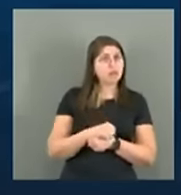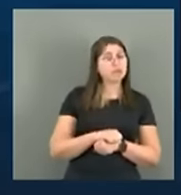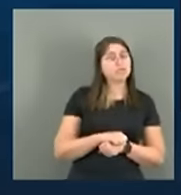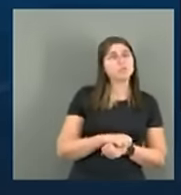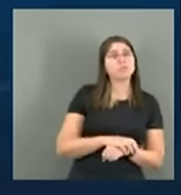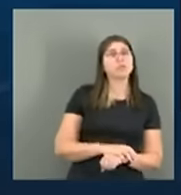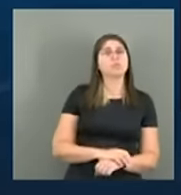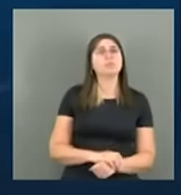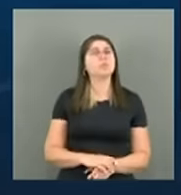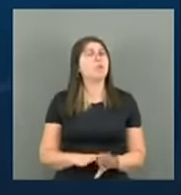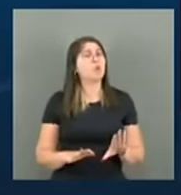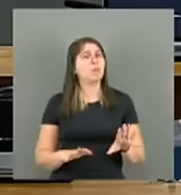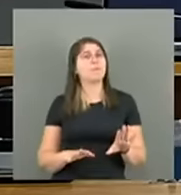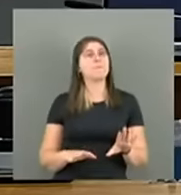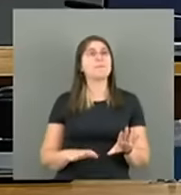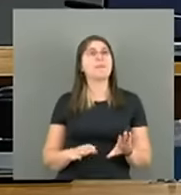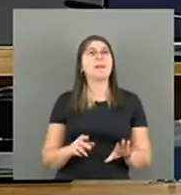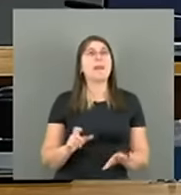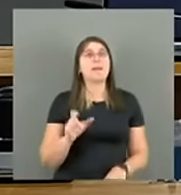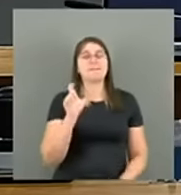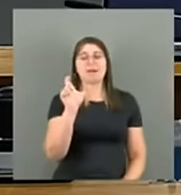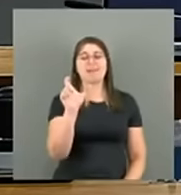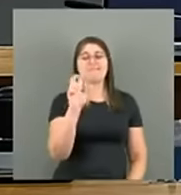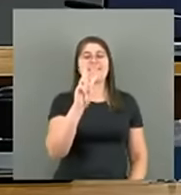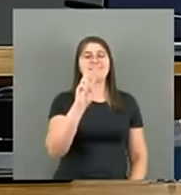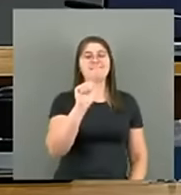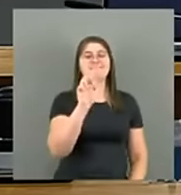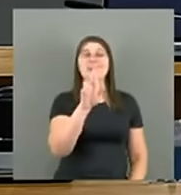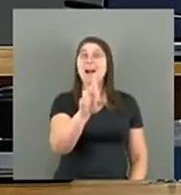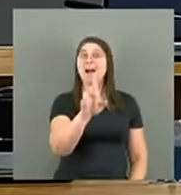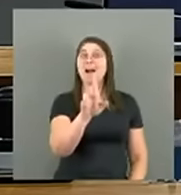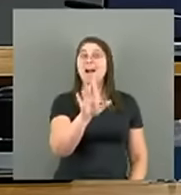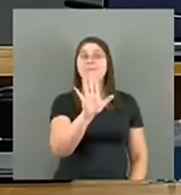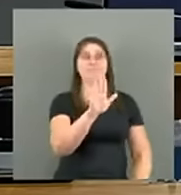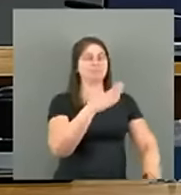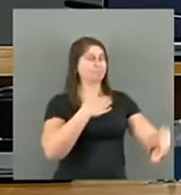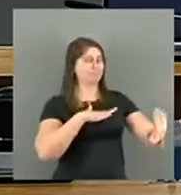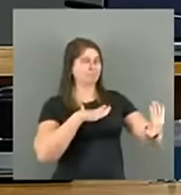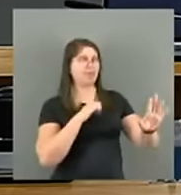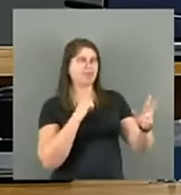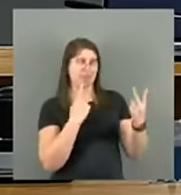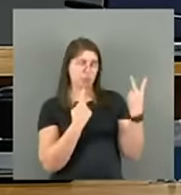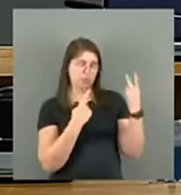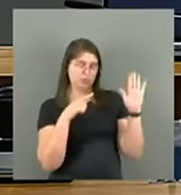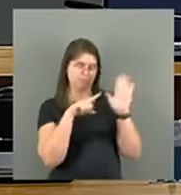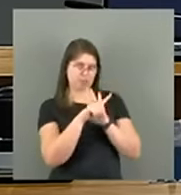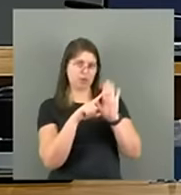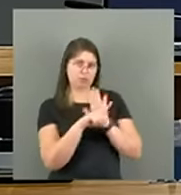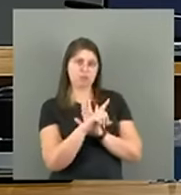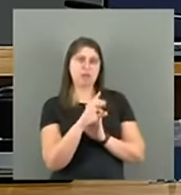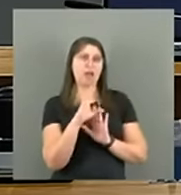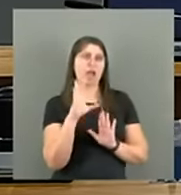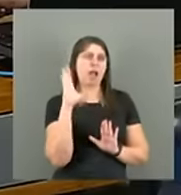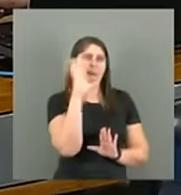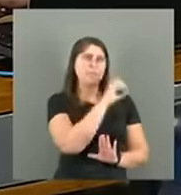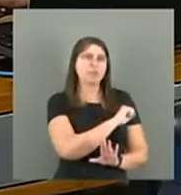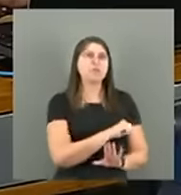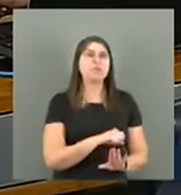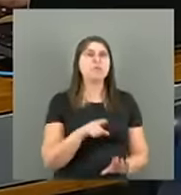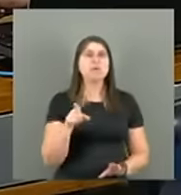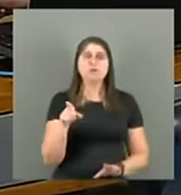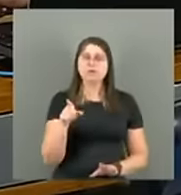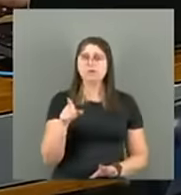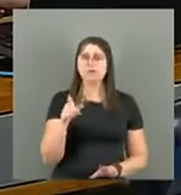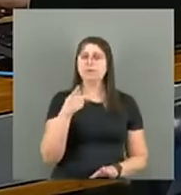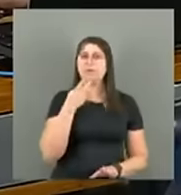Vem cá, a gente não falou da palavrinha VAR. Deixa eu só, tenho só umas duas breves, assim, pai e bola. Você no início